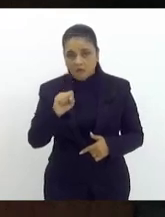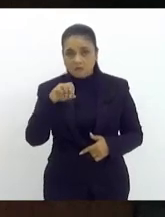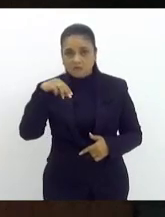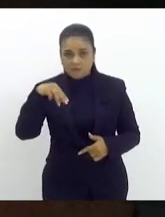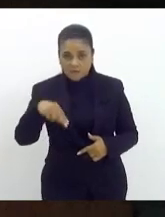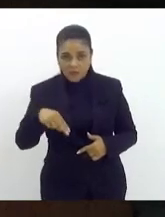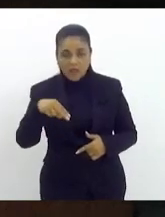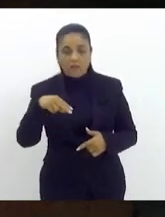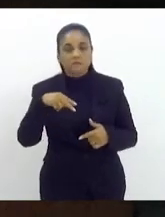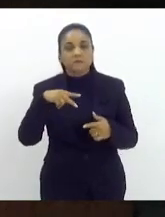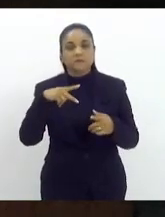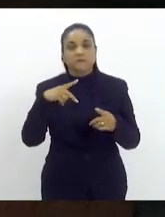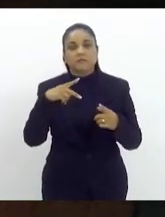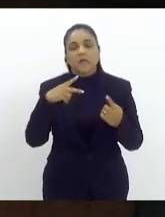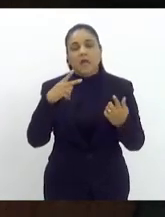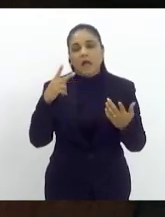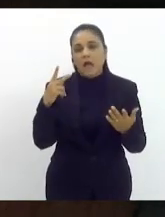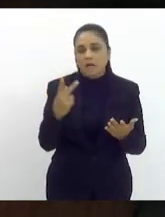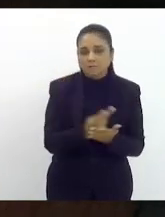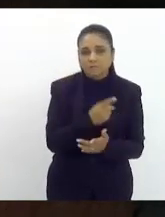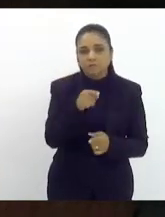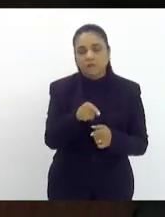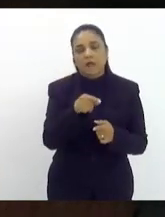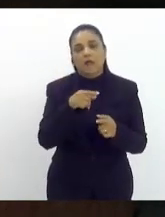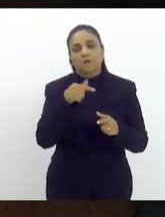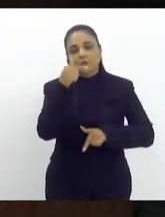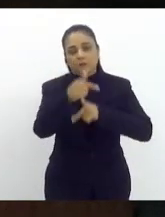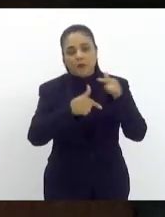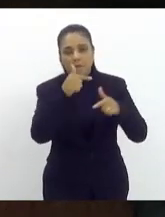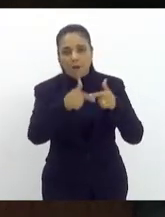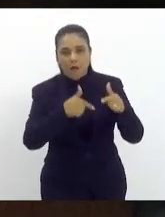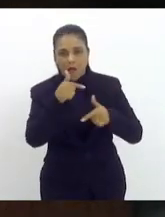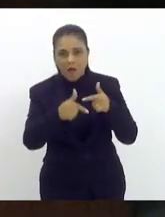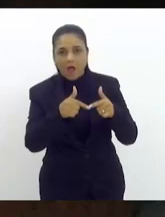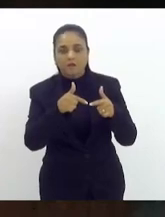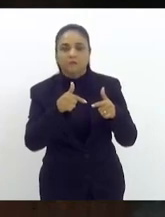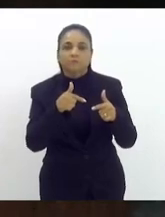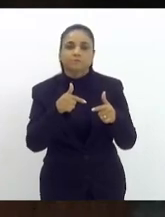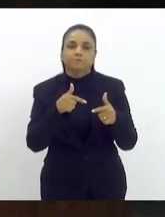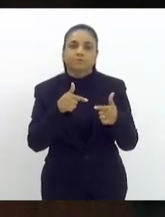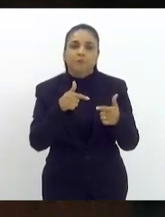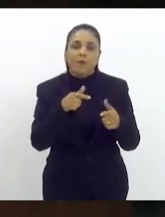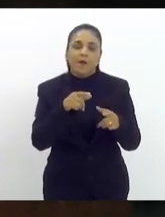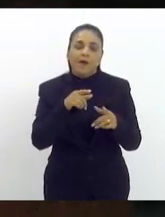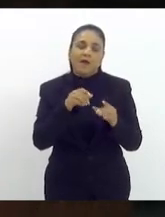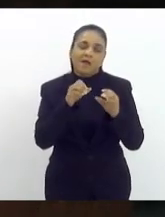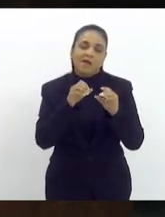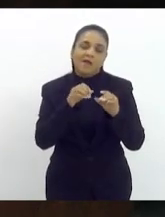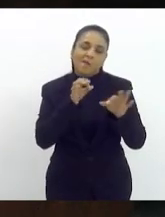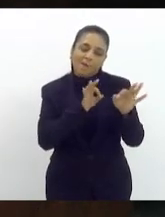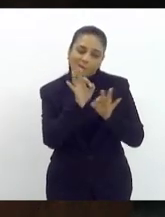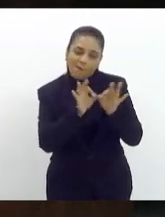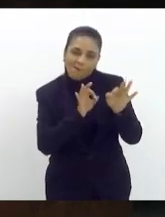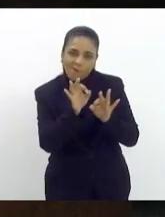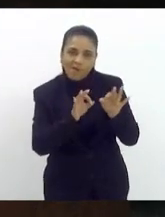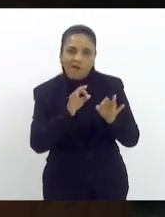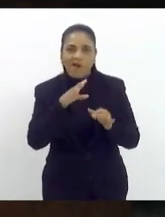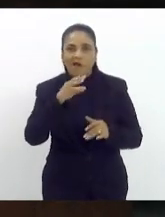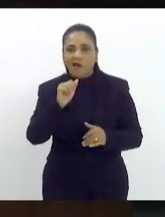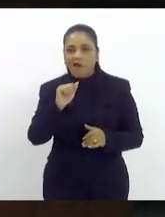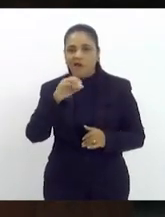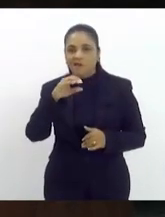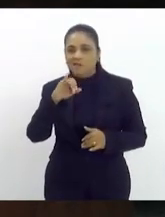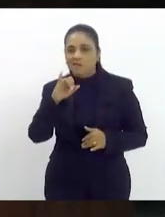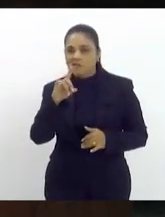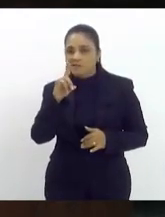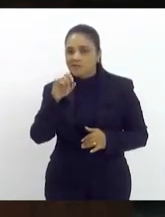e mortes em locais de trabalho e que faça um programa Acidente Zero na CSN, como havia na